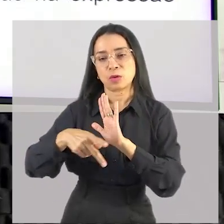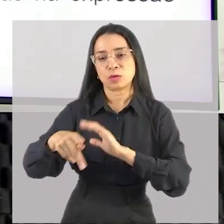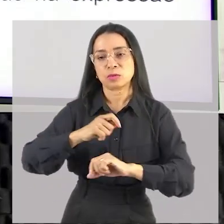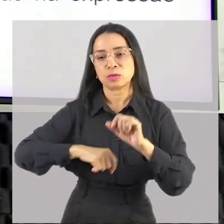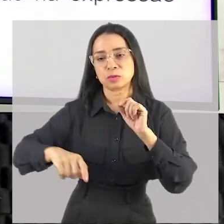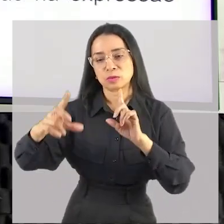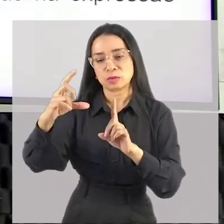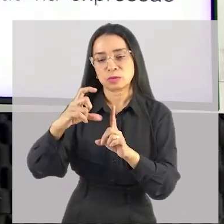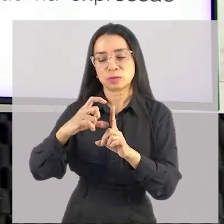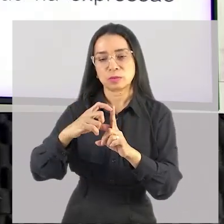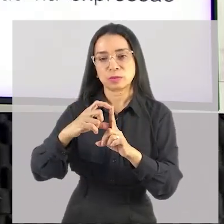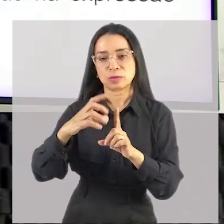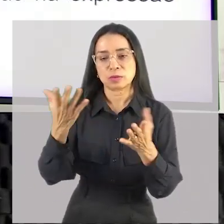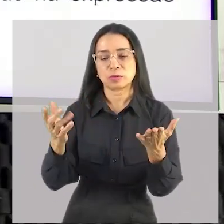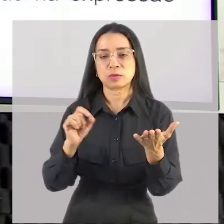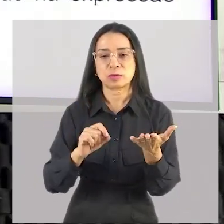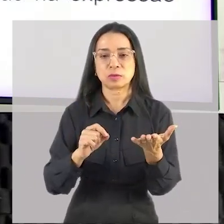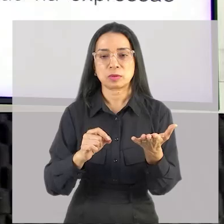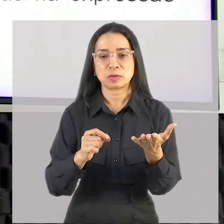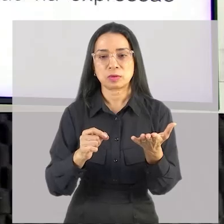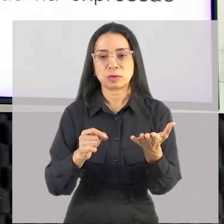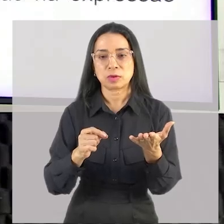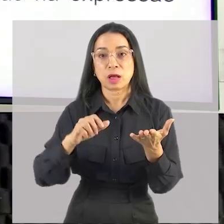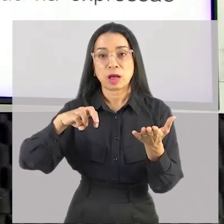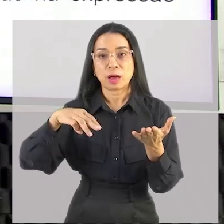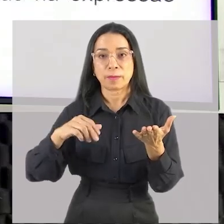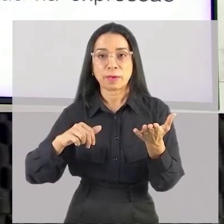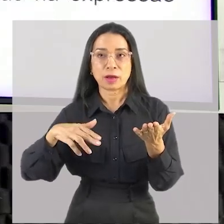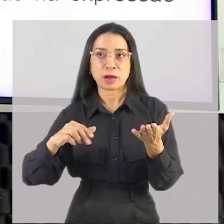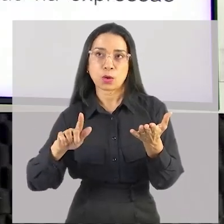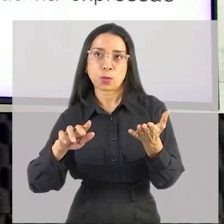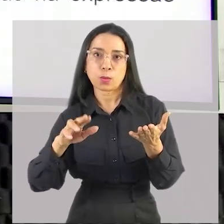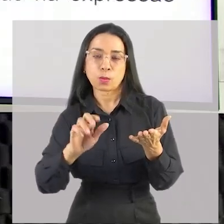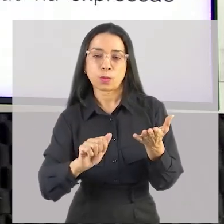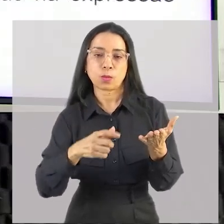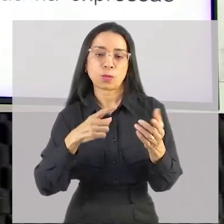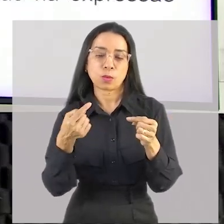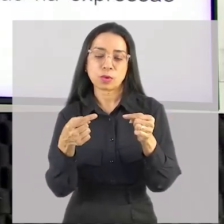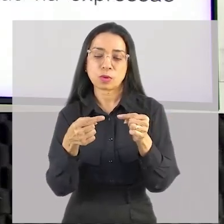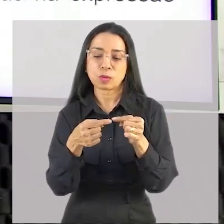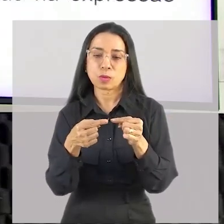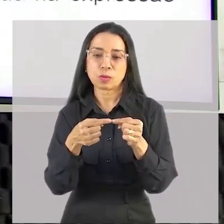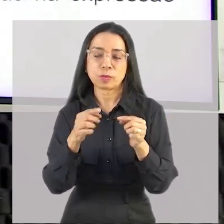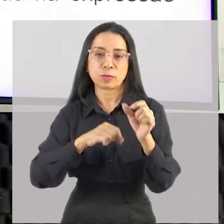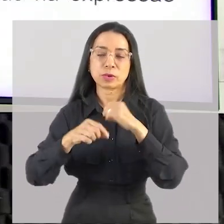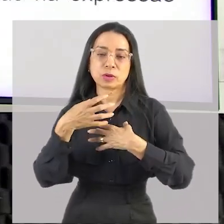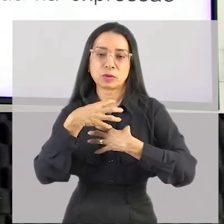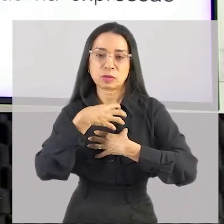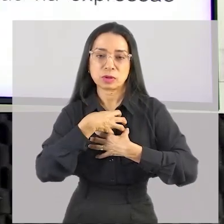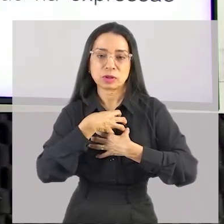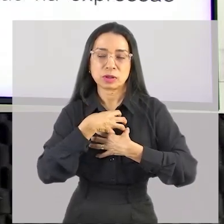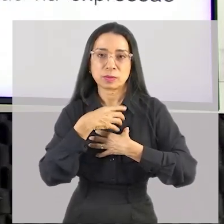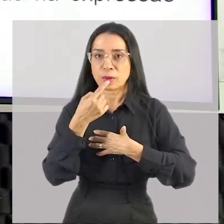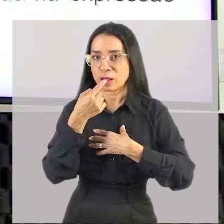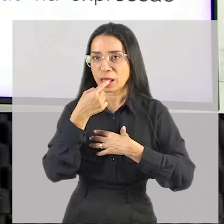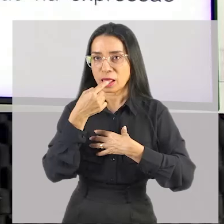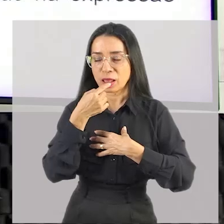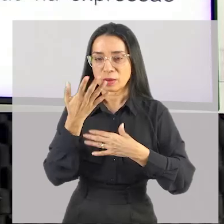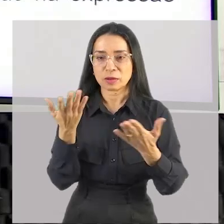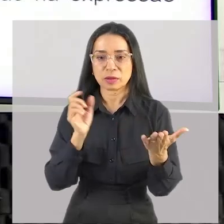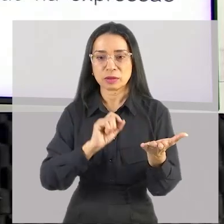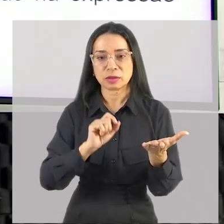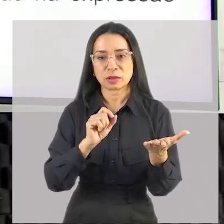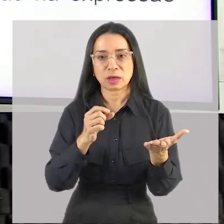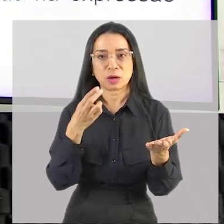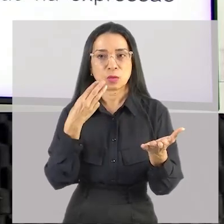das tuas palavras, né? A amargura, ela tem a ver com a sensação do paladar,